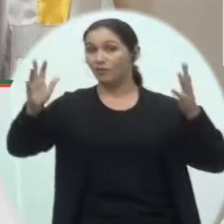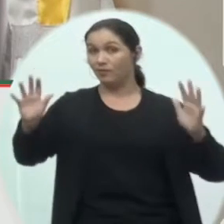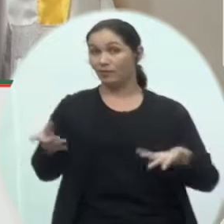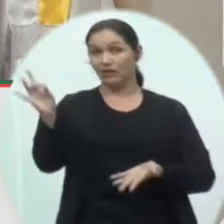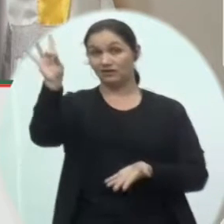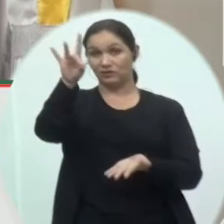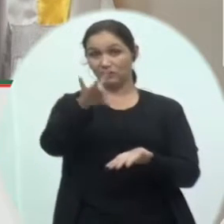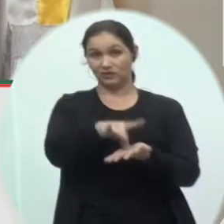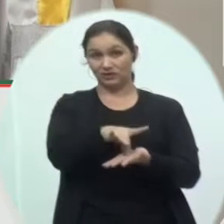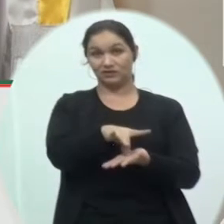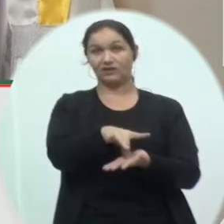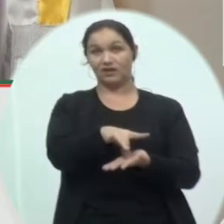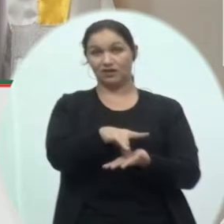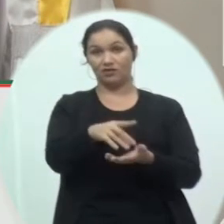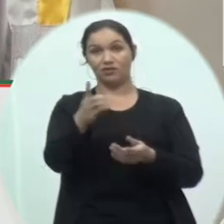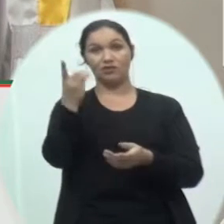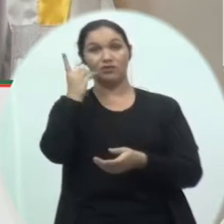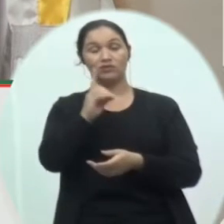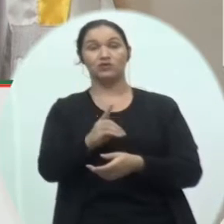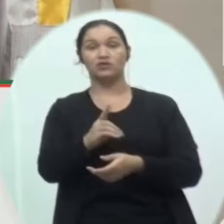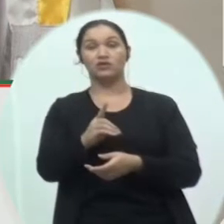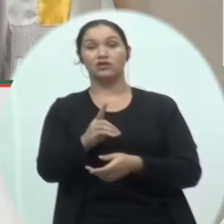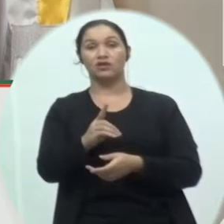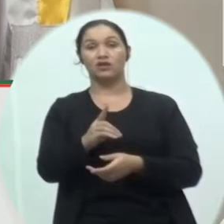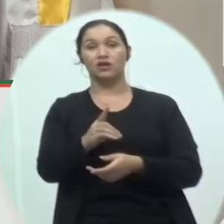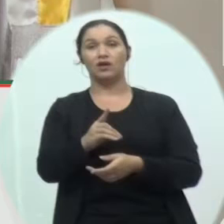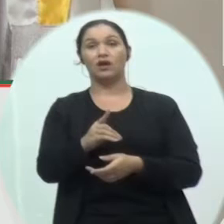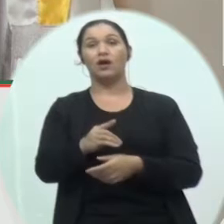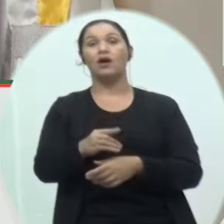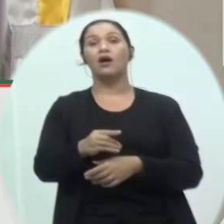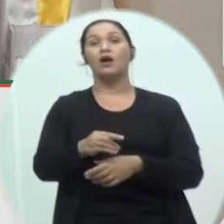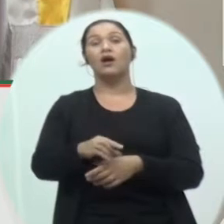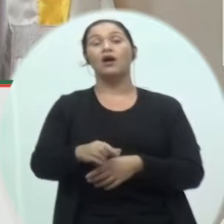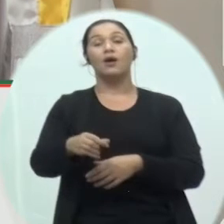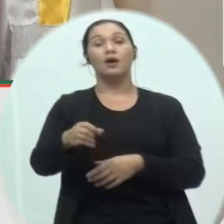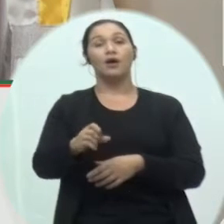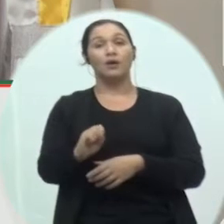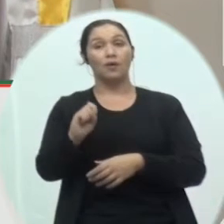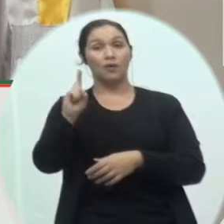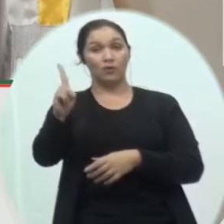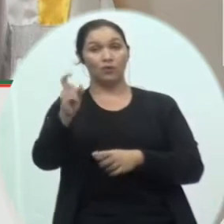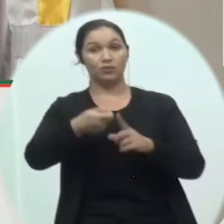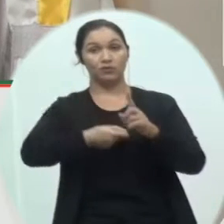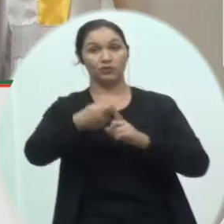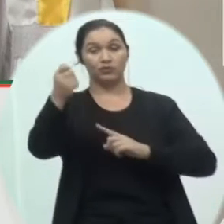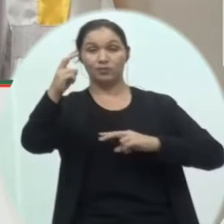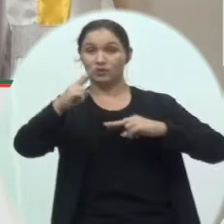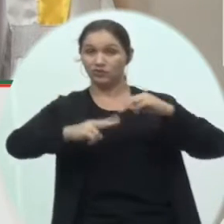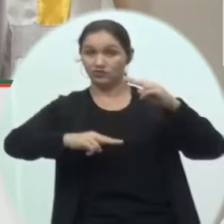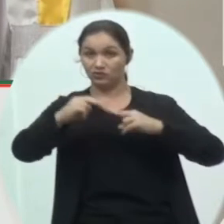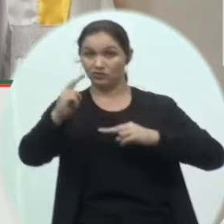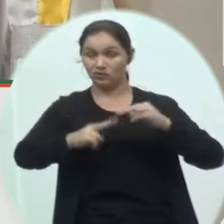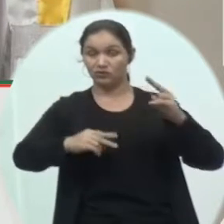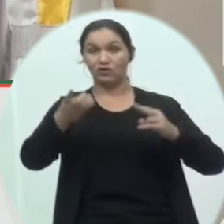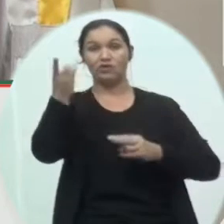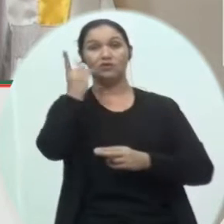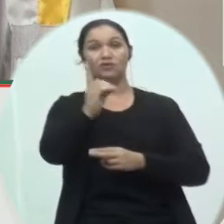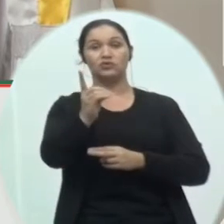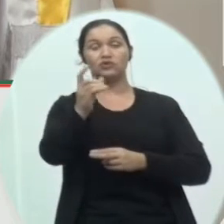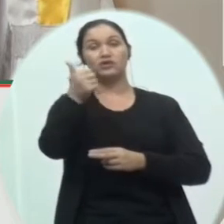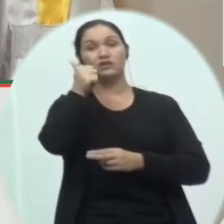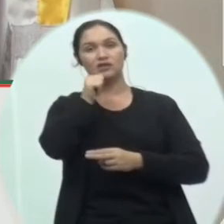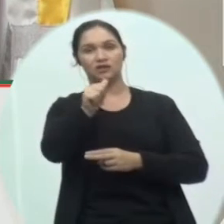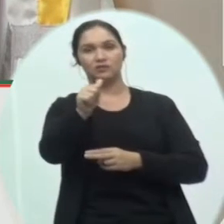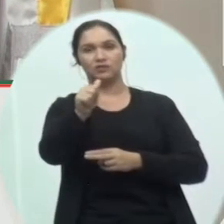Criciúma o dia 1º de junho, como o dia das escolhedeiras de carvão, que foi sábado, né? Então a gente só queria